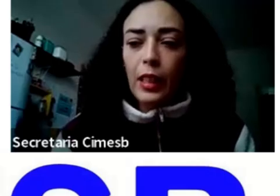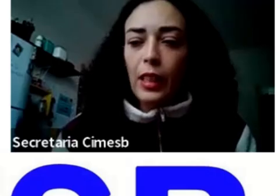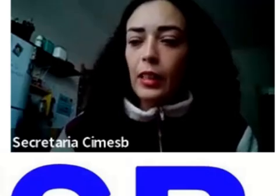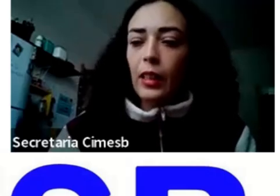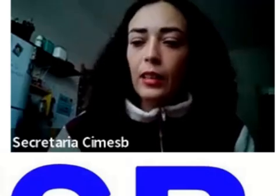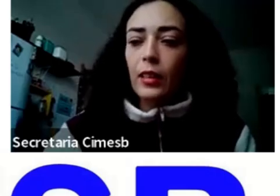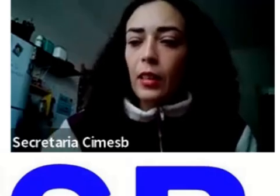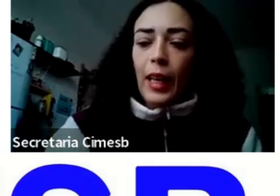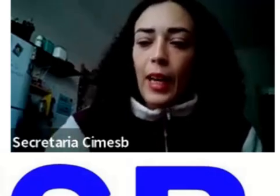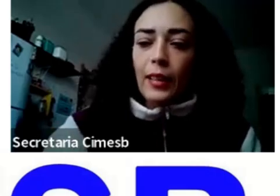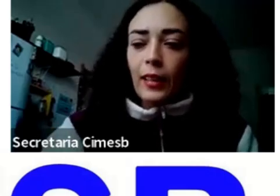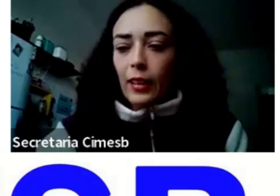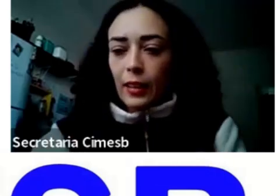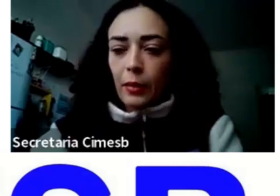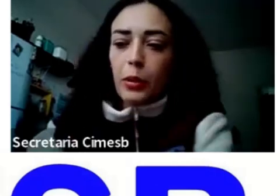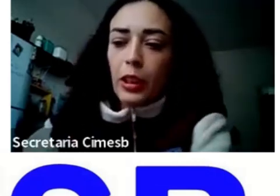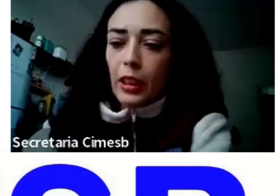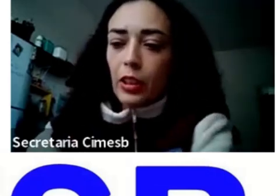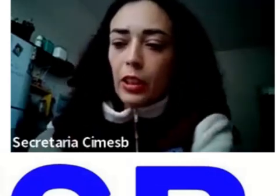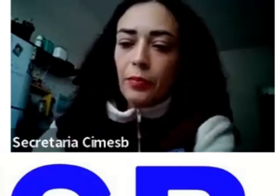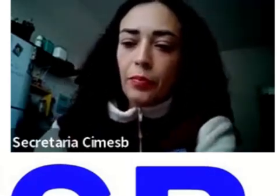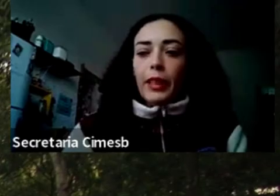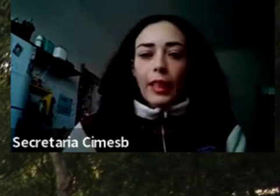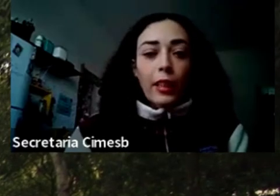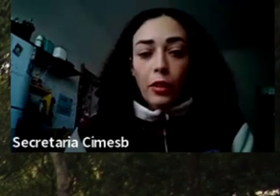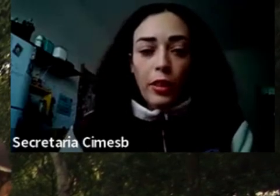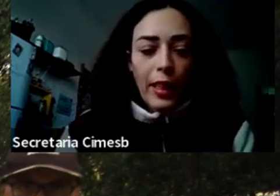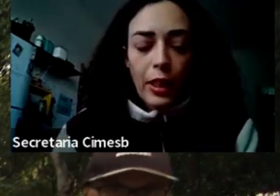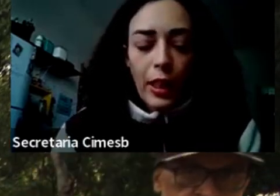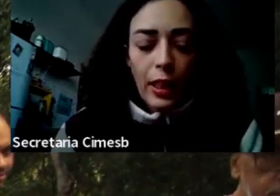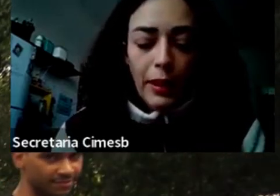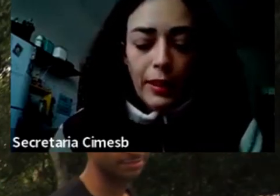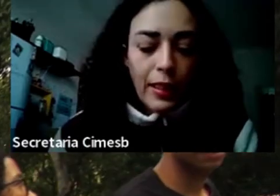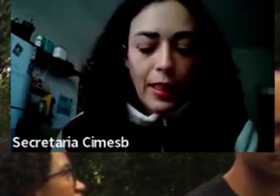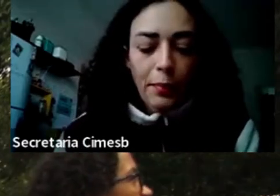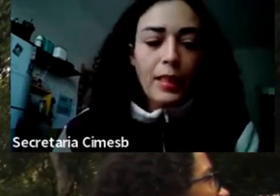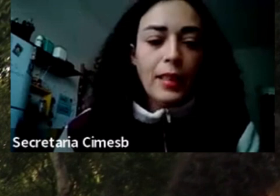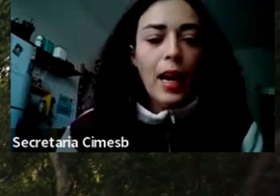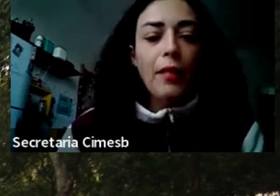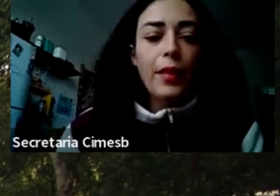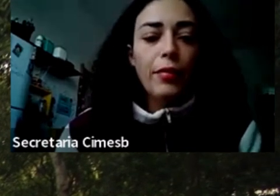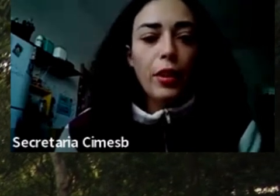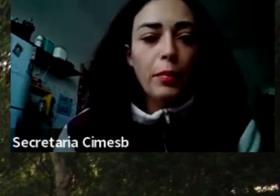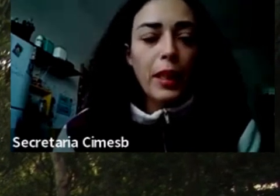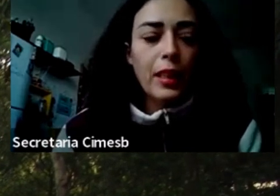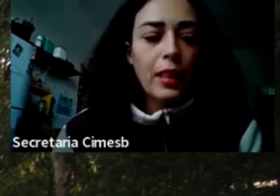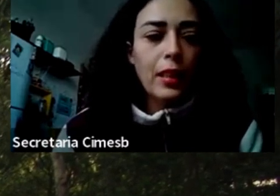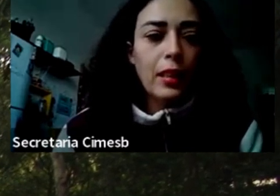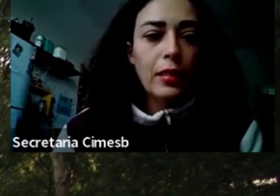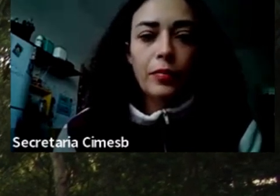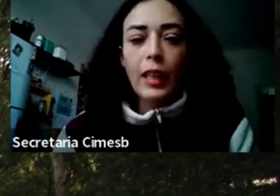entre oficinas, palestras e assim por diante, porque eu entendo que a sociedade ela precisa repensar a